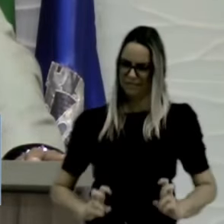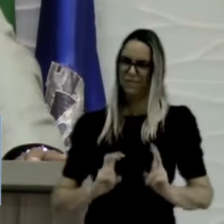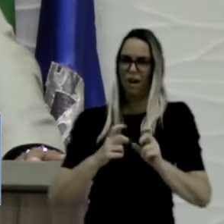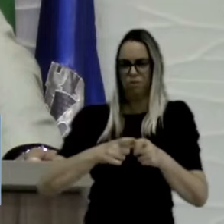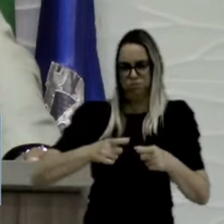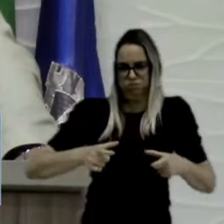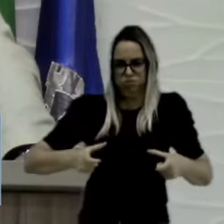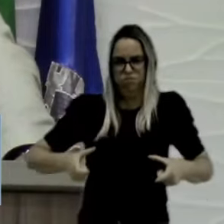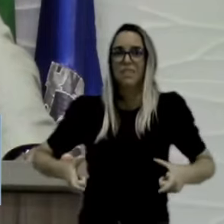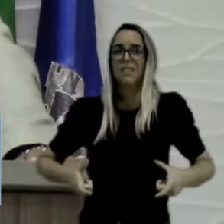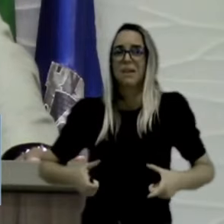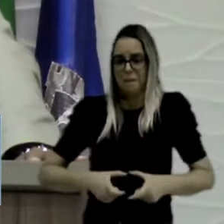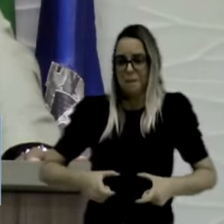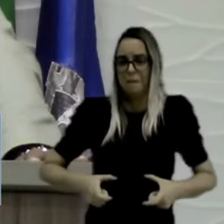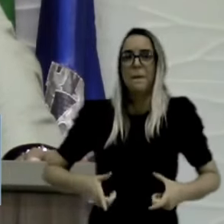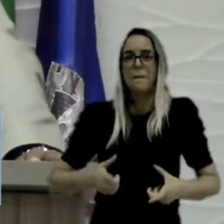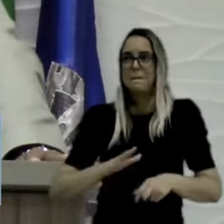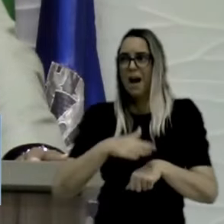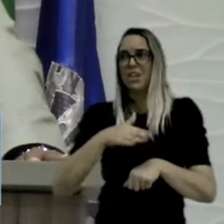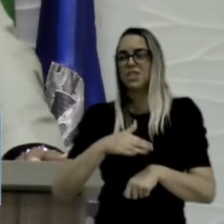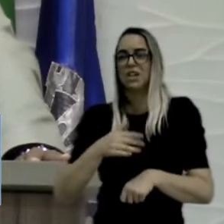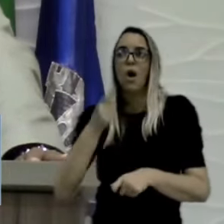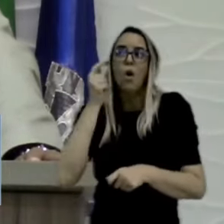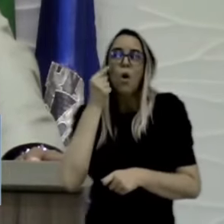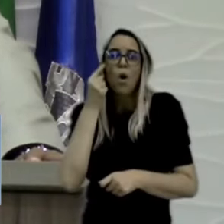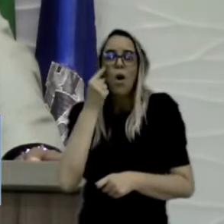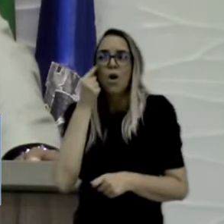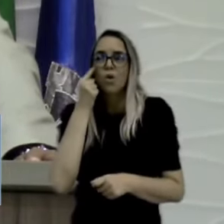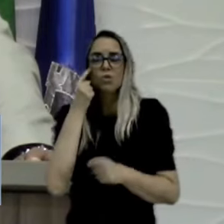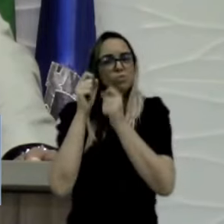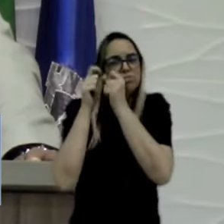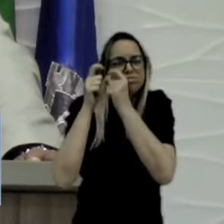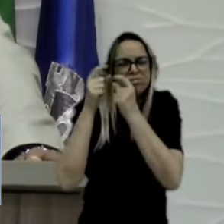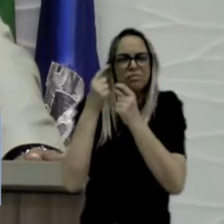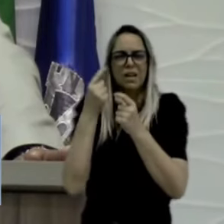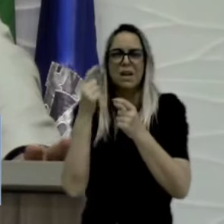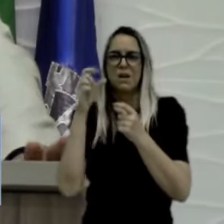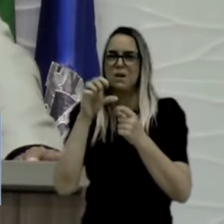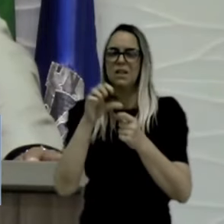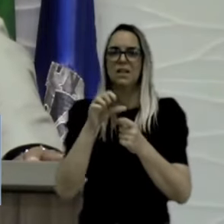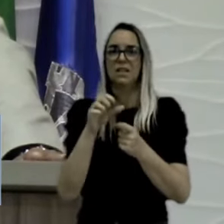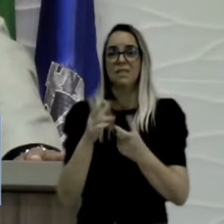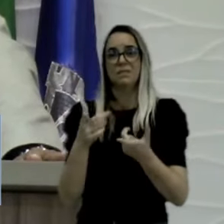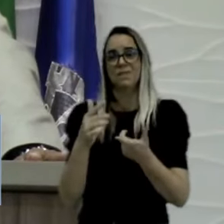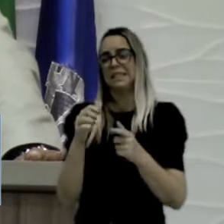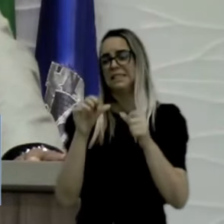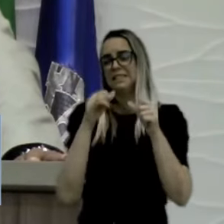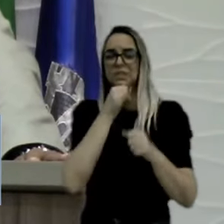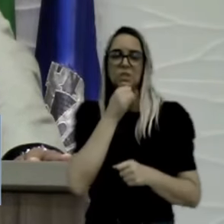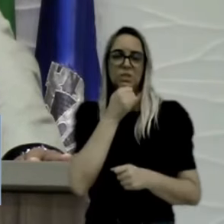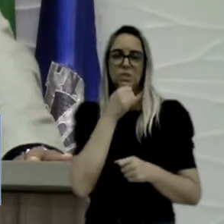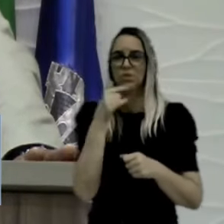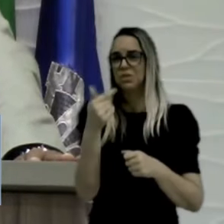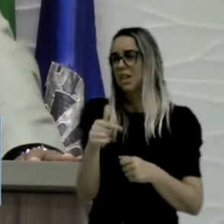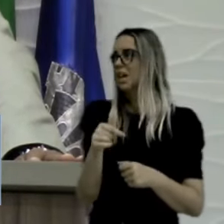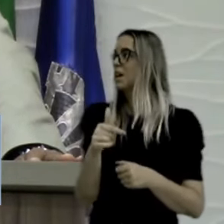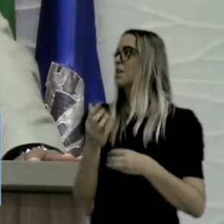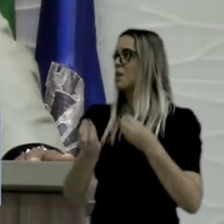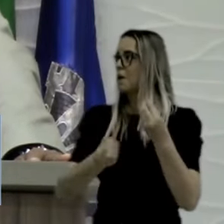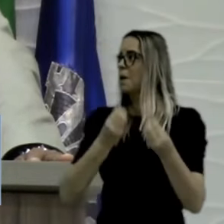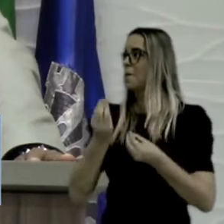cá, cresceu 10 vezes a mais atrás do olho. Ele foi para o hospital, a médica disse: infelizmente nós não temos material para fazer essa